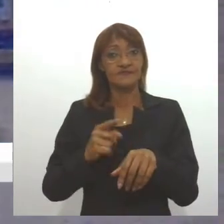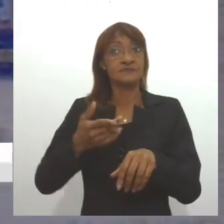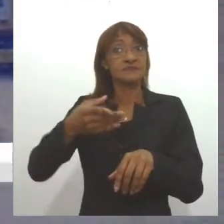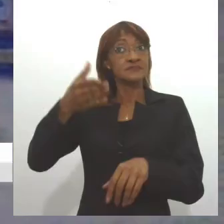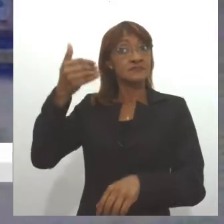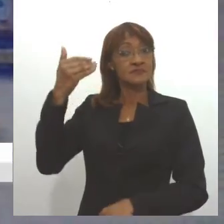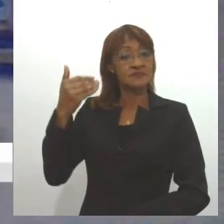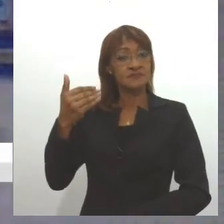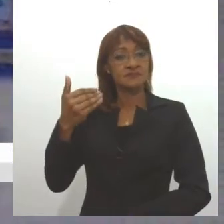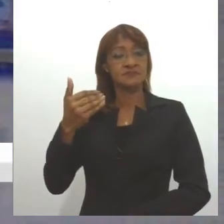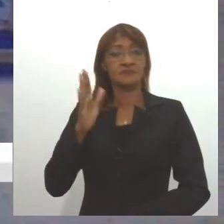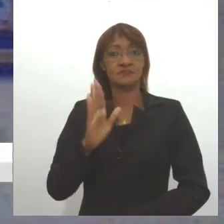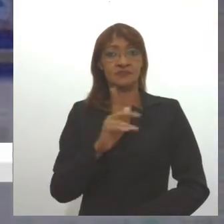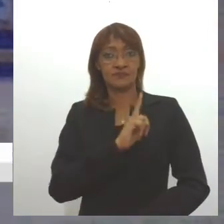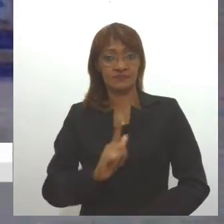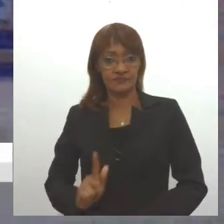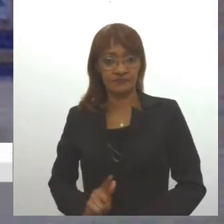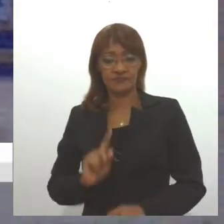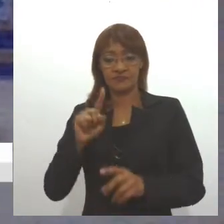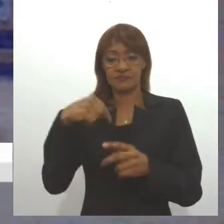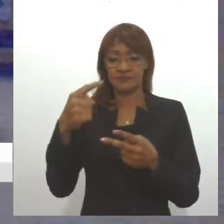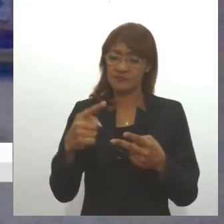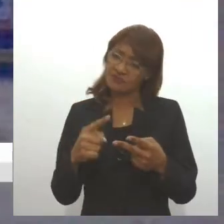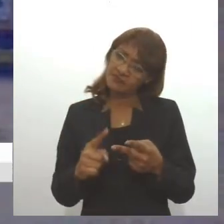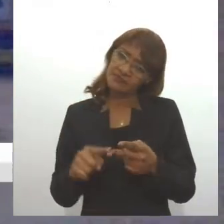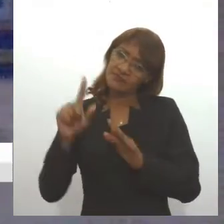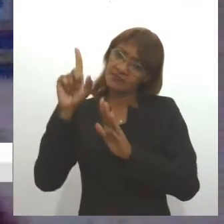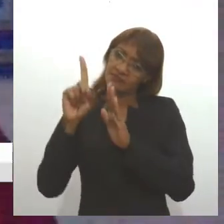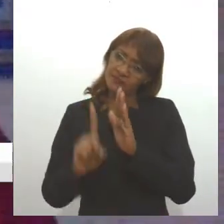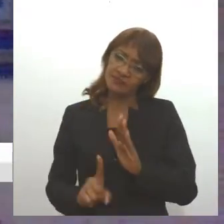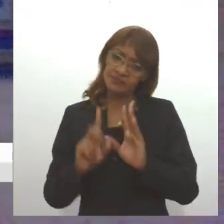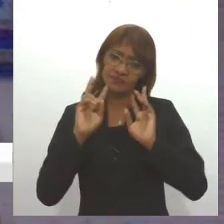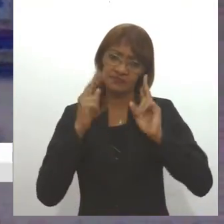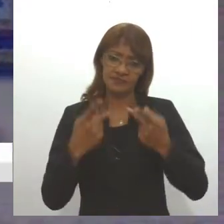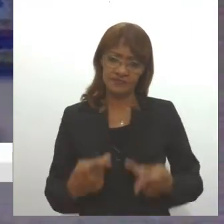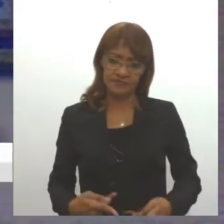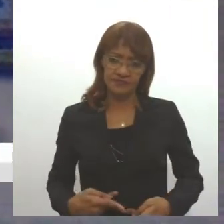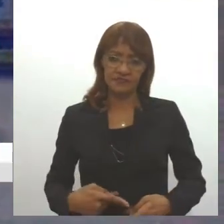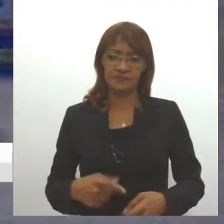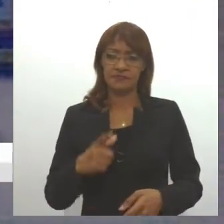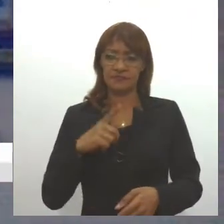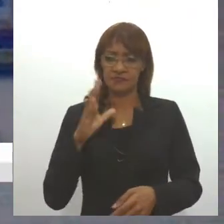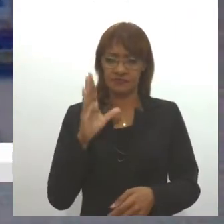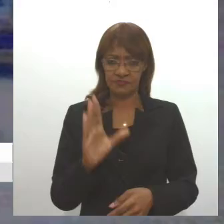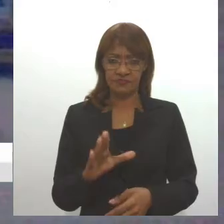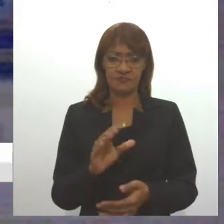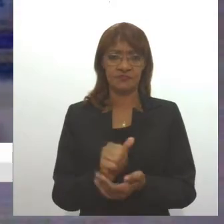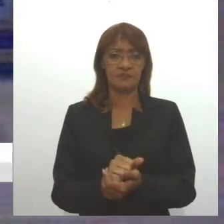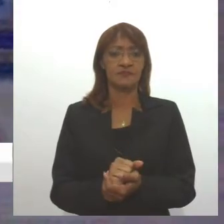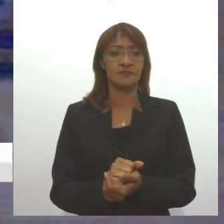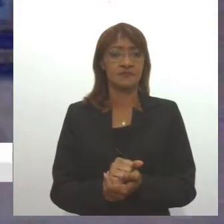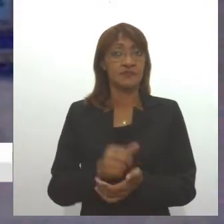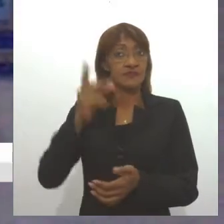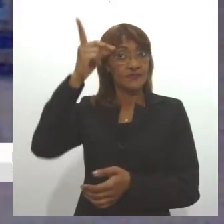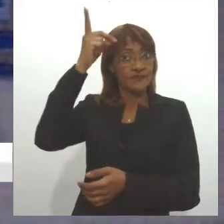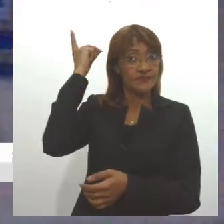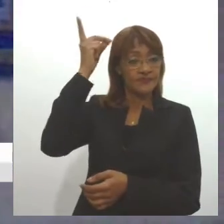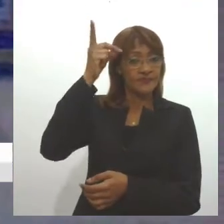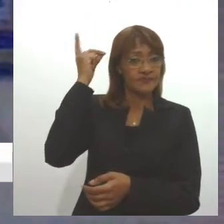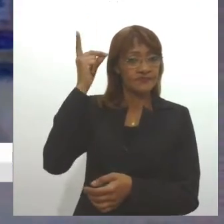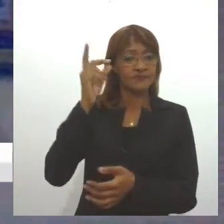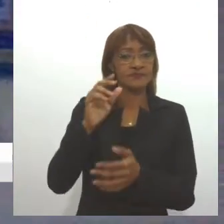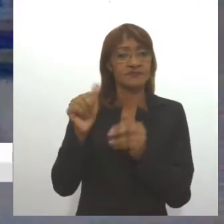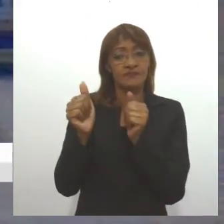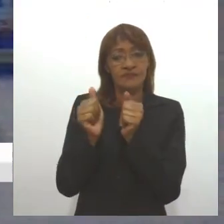da Secretaria de Direitos Humanos, que ela foi implementada na época do governador Marcelo Deda, ela foi trazida junto